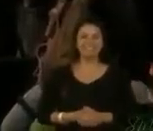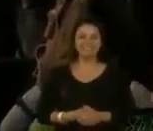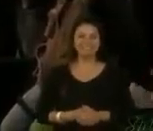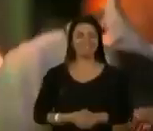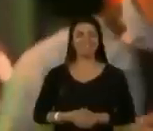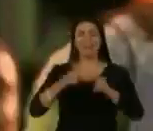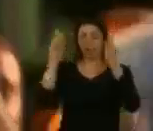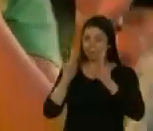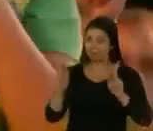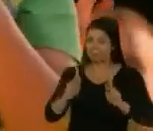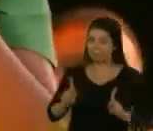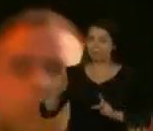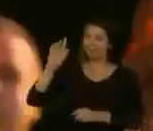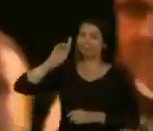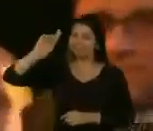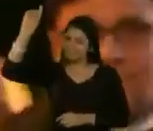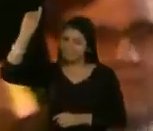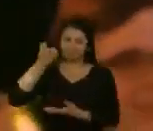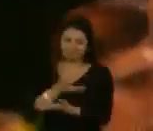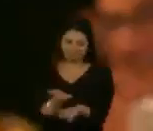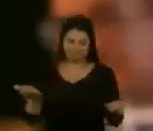A paz do Senhor, meus irmãos.